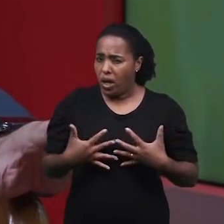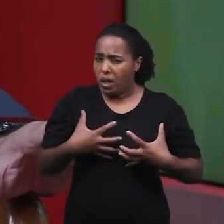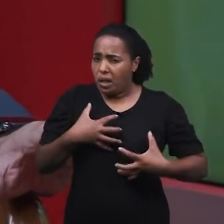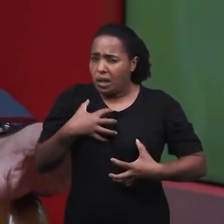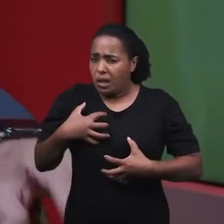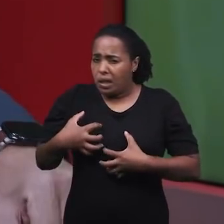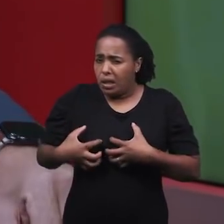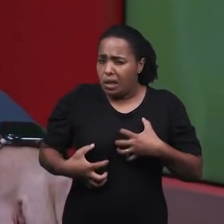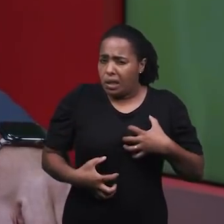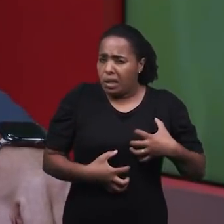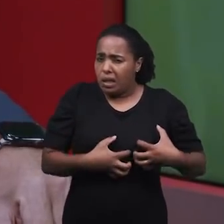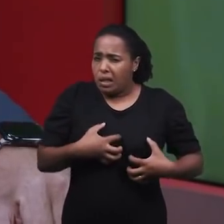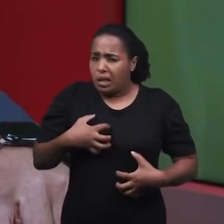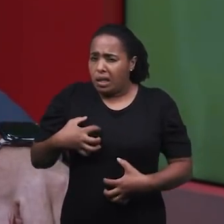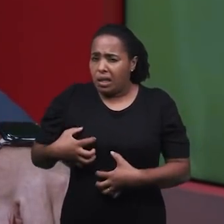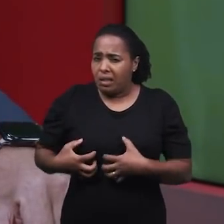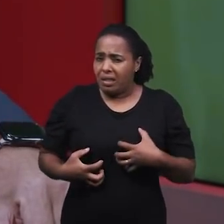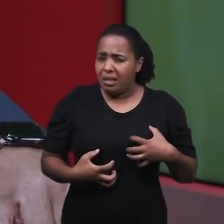angustiada?